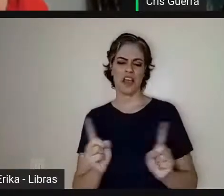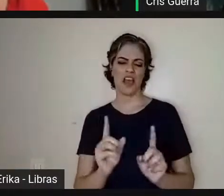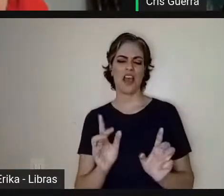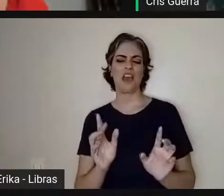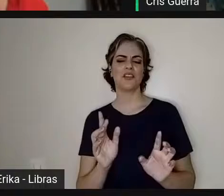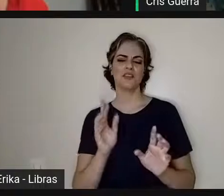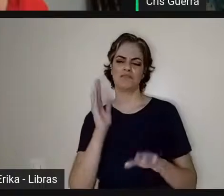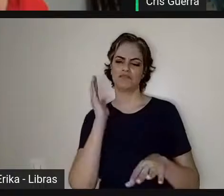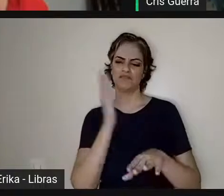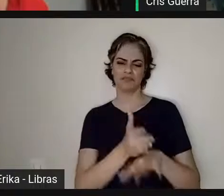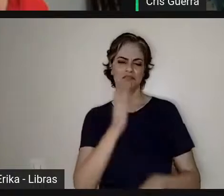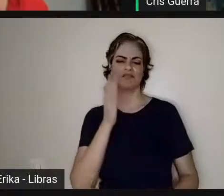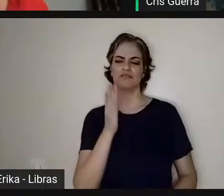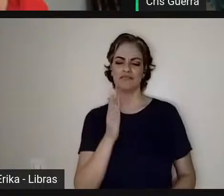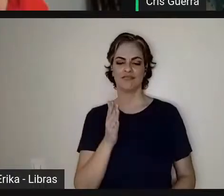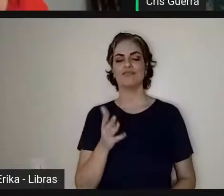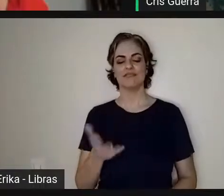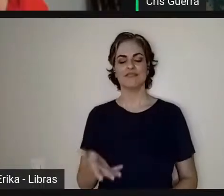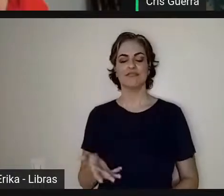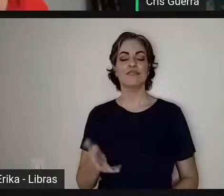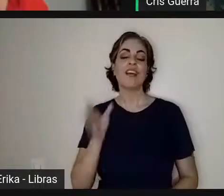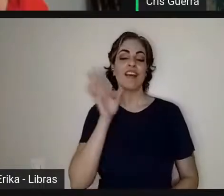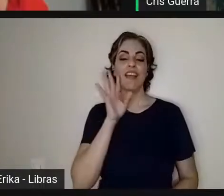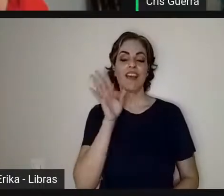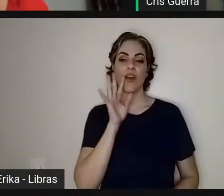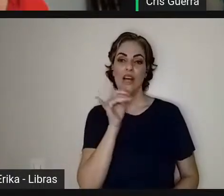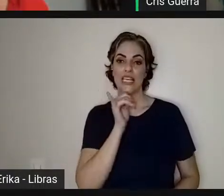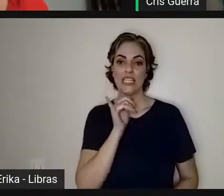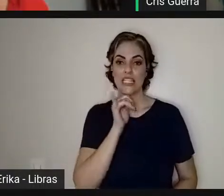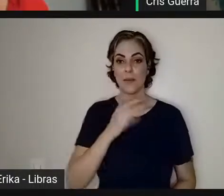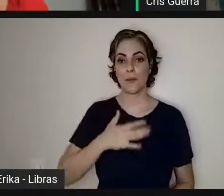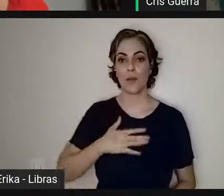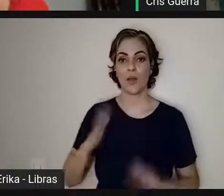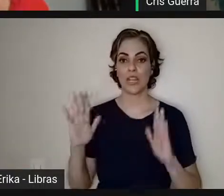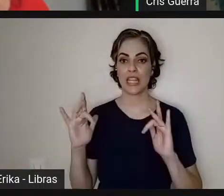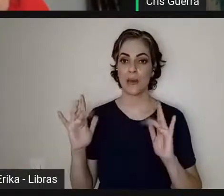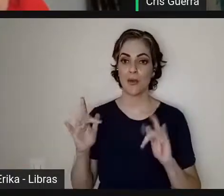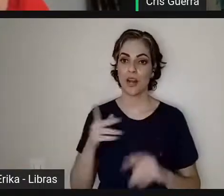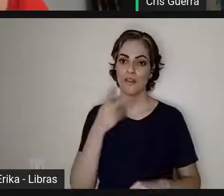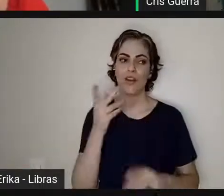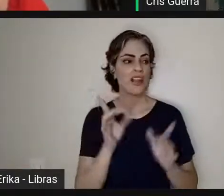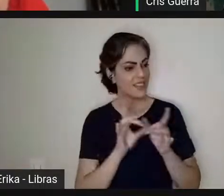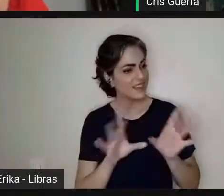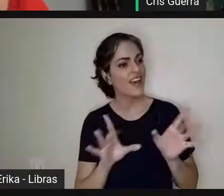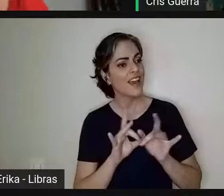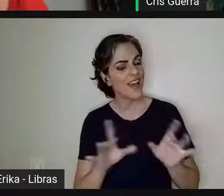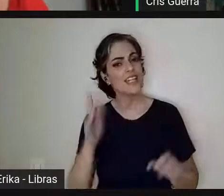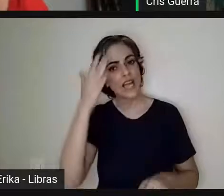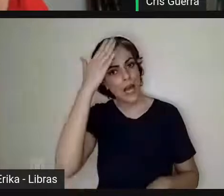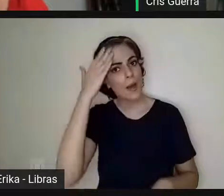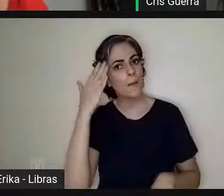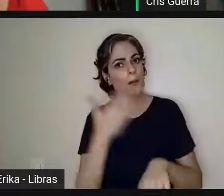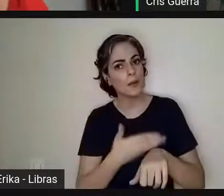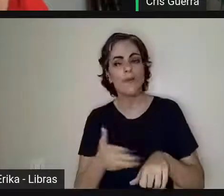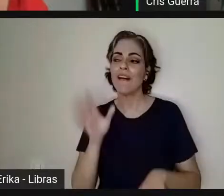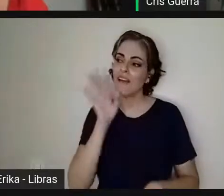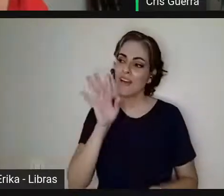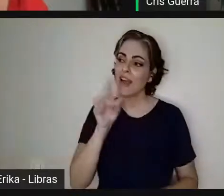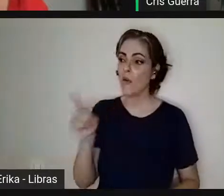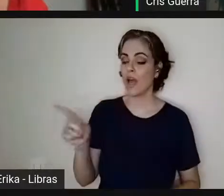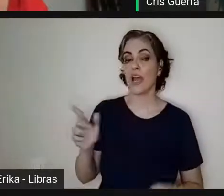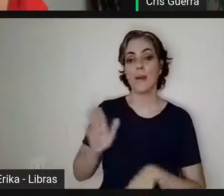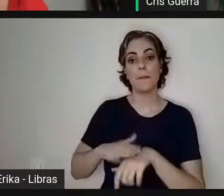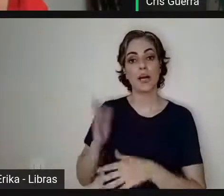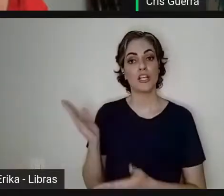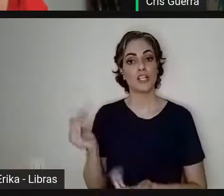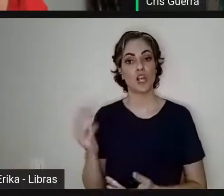legal, por exemplo, ver meu namorado me incentivou a deixar o cabelo branco, né? Isso é legal, ele é 3 anos mais novo